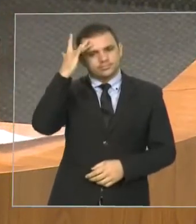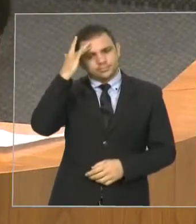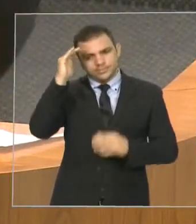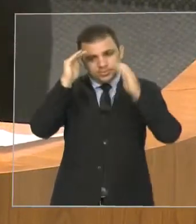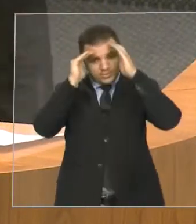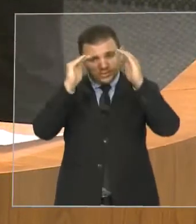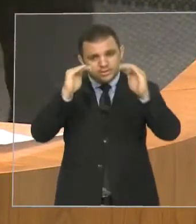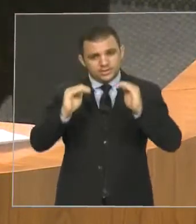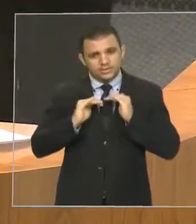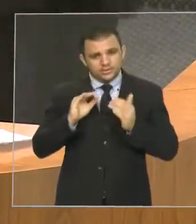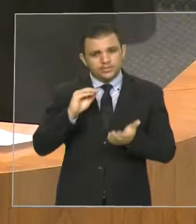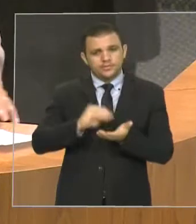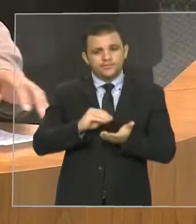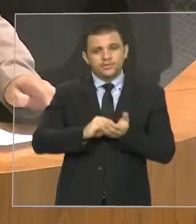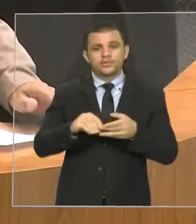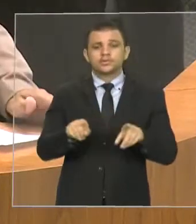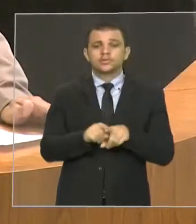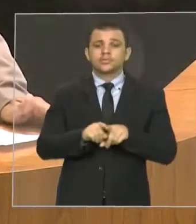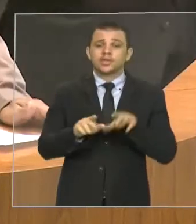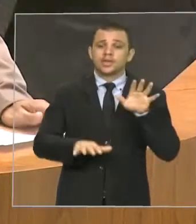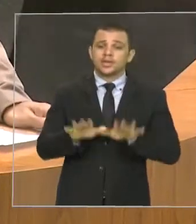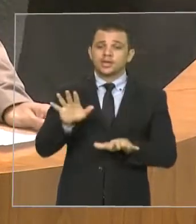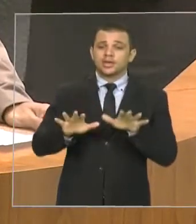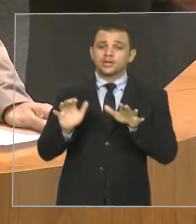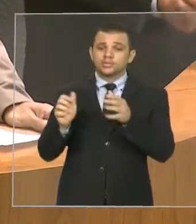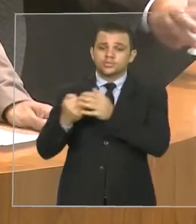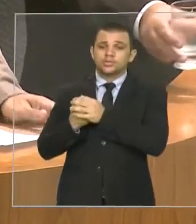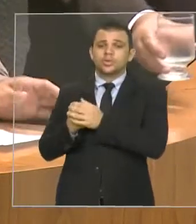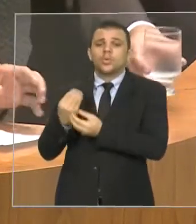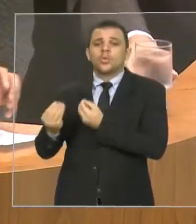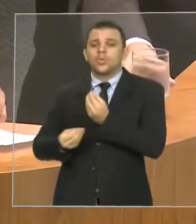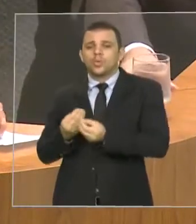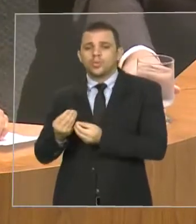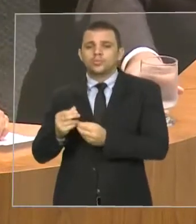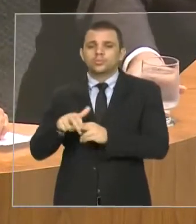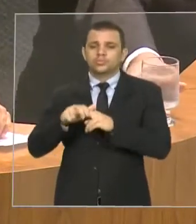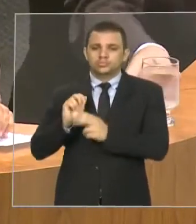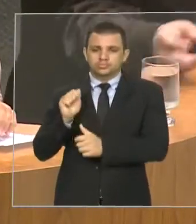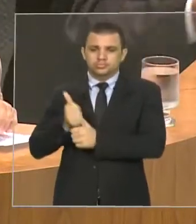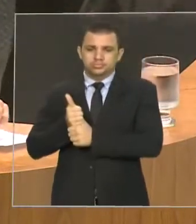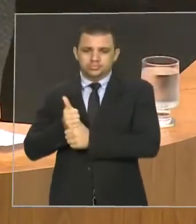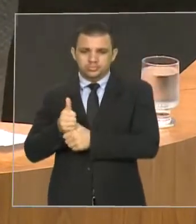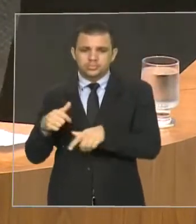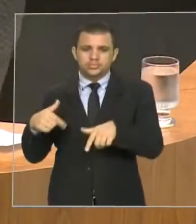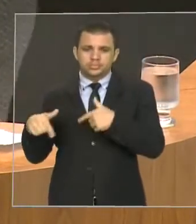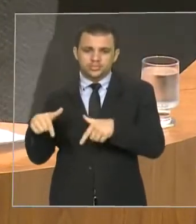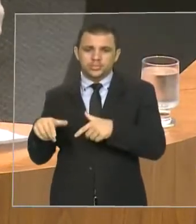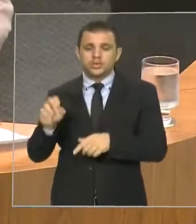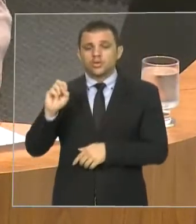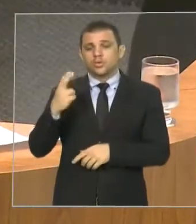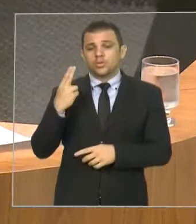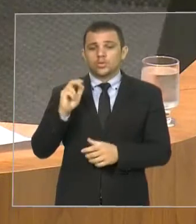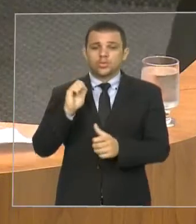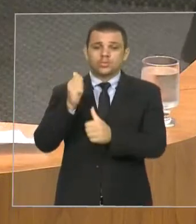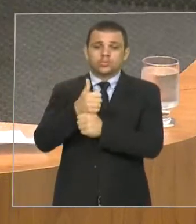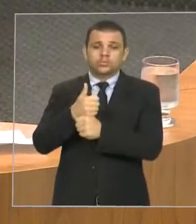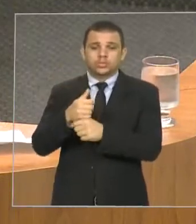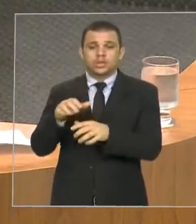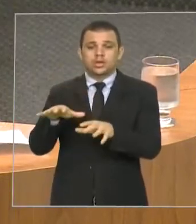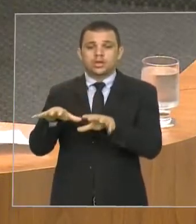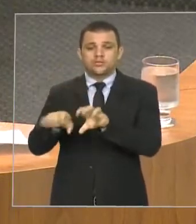respeitam e às vezes se escondem atrás de um cargo, de um curso superior. E muitas